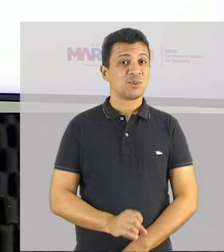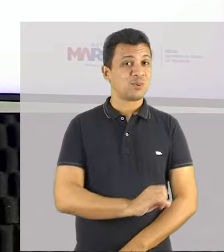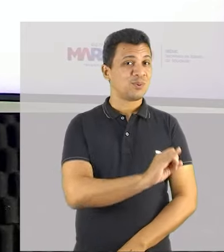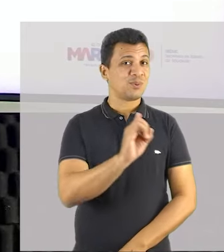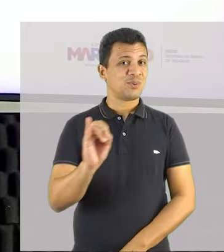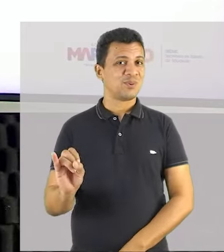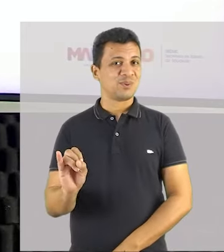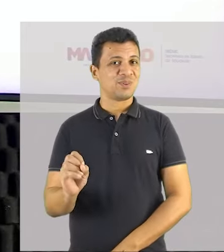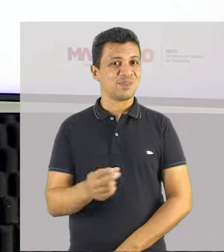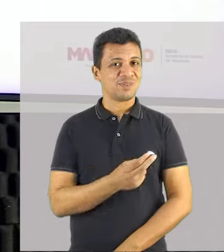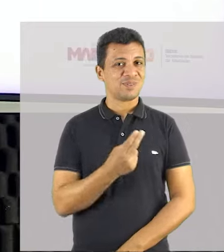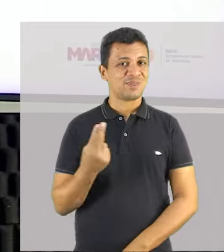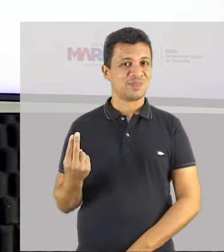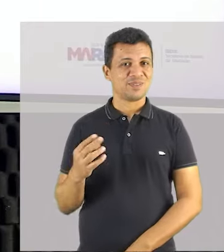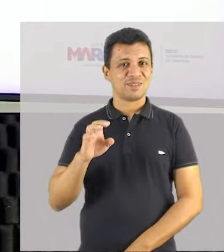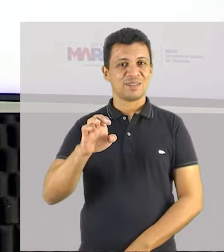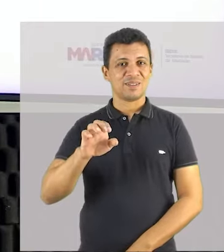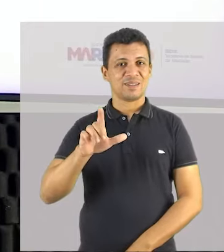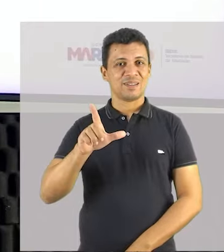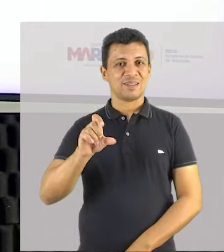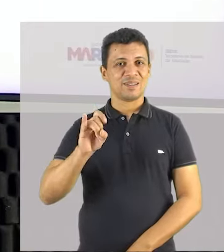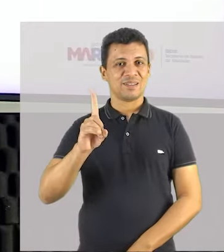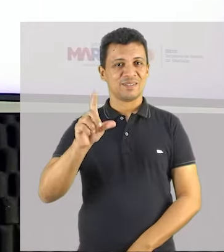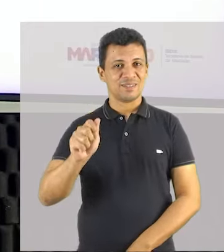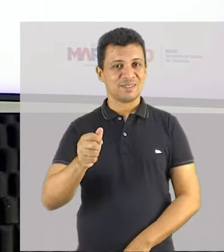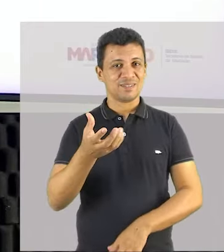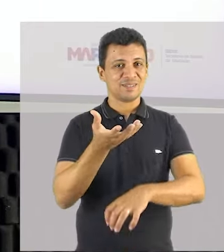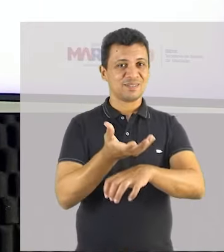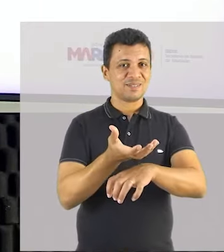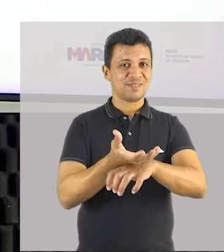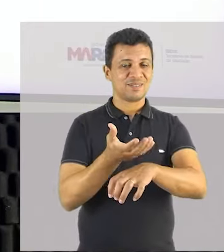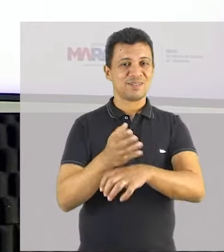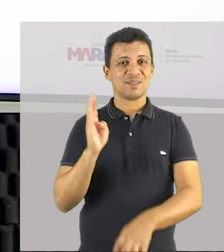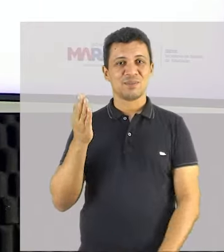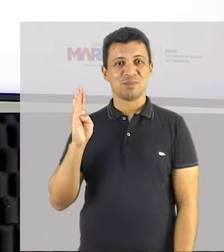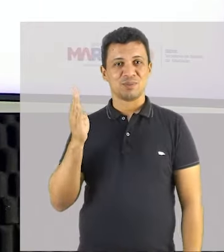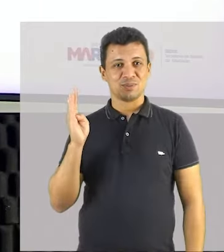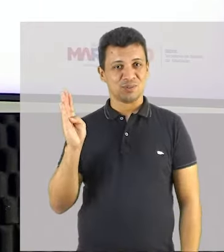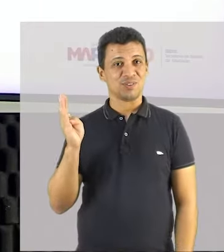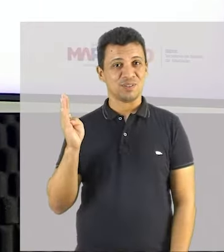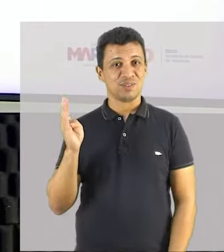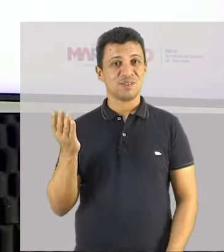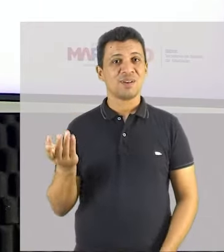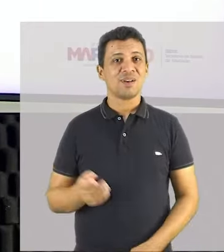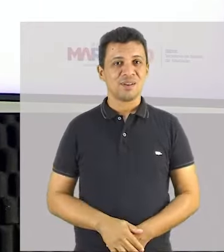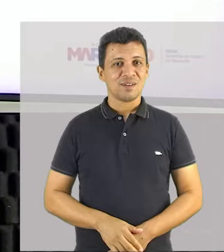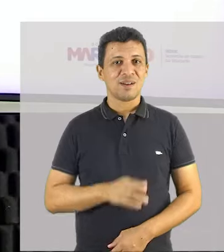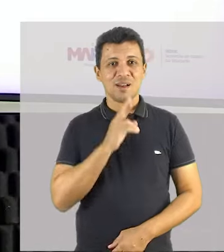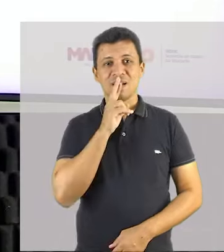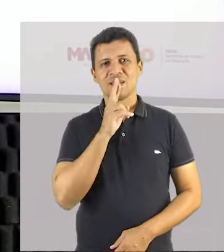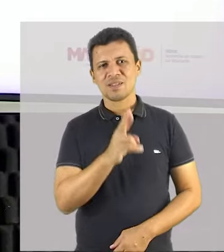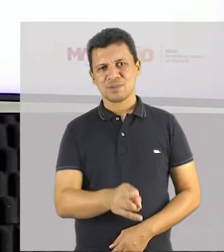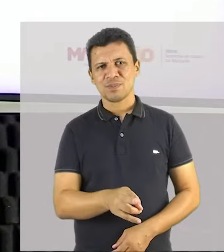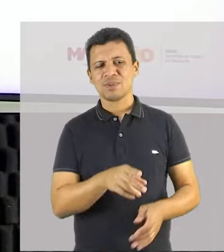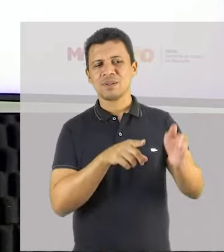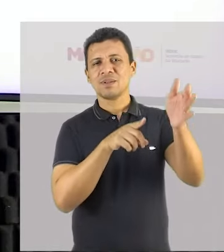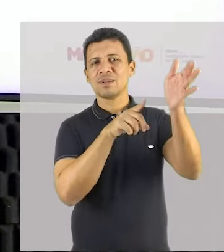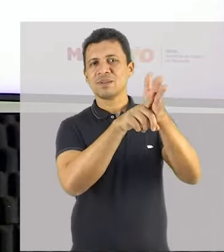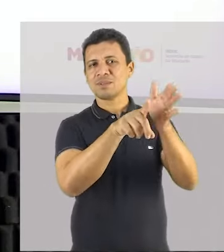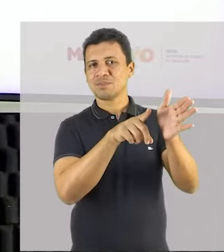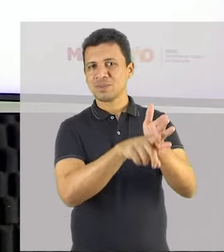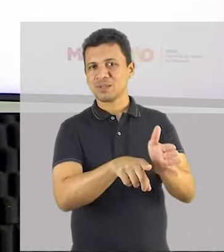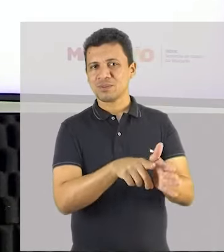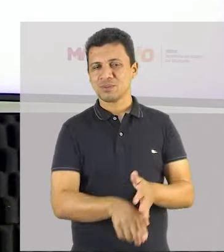Oi pessoal professora el da bogé aqui de biologia né de volta tá com as resoluções de mais questões